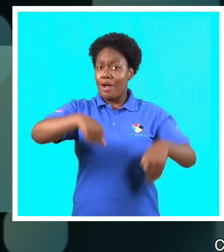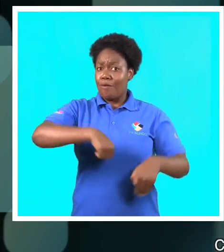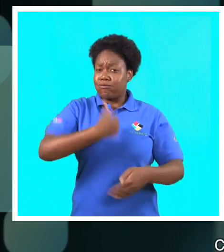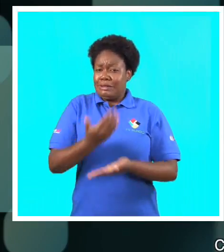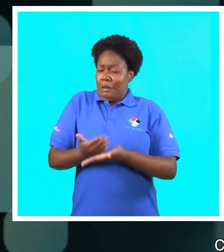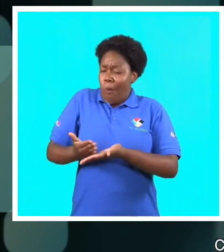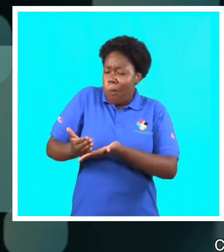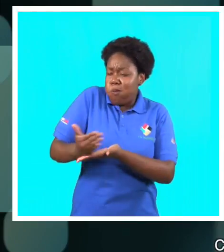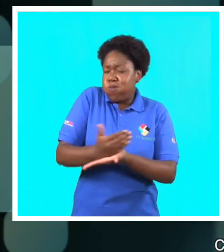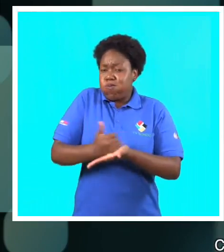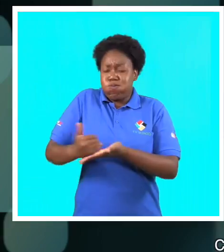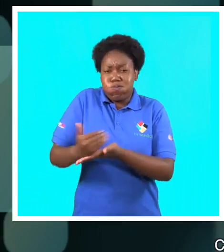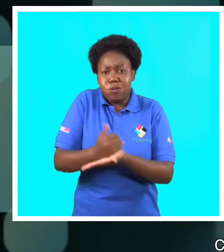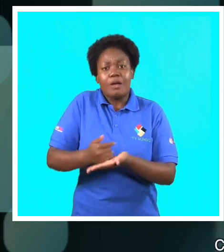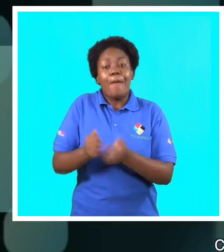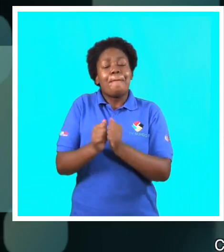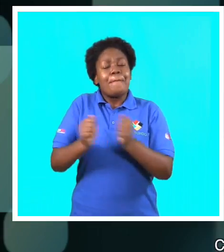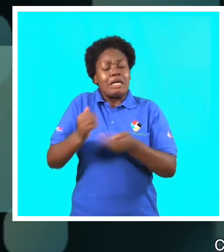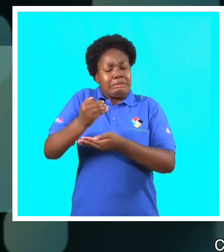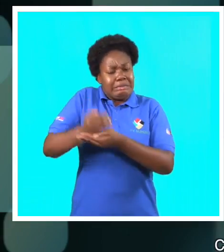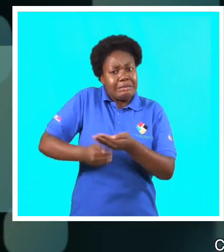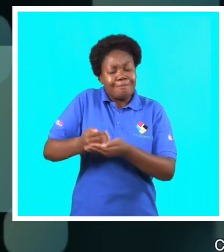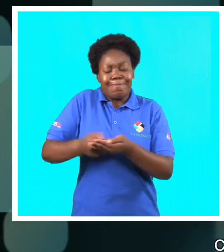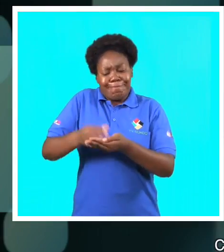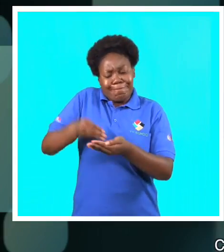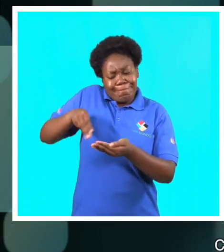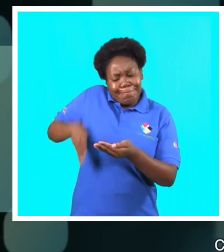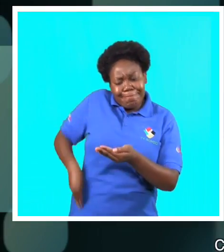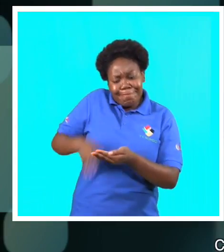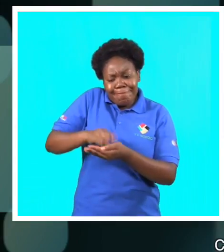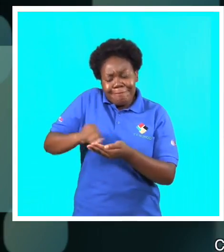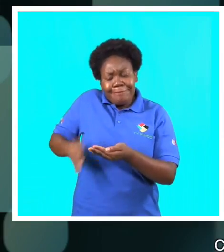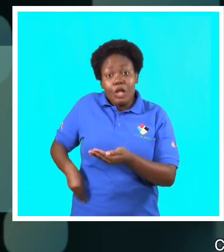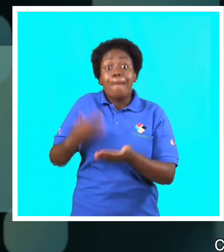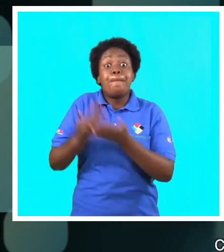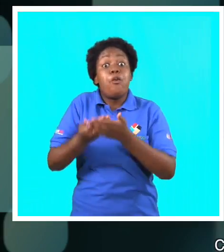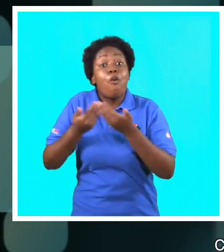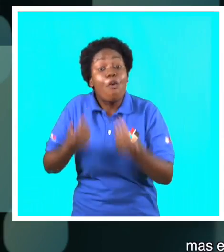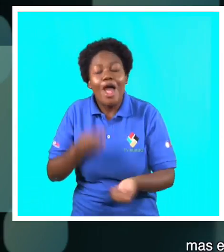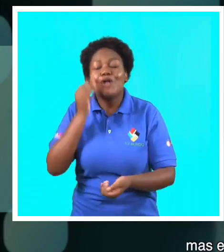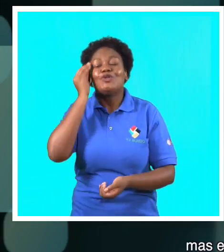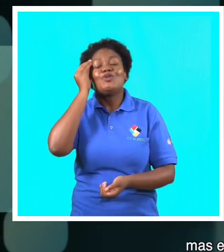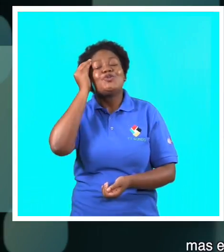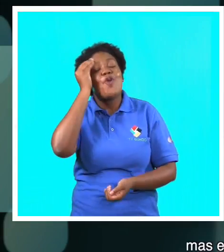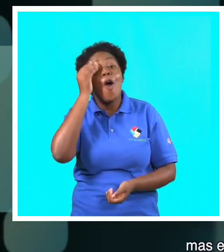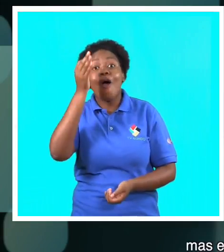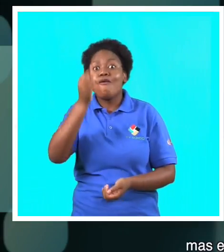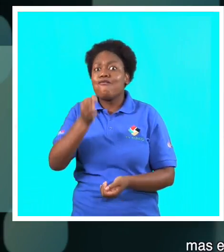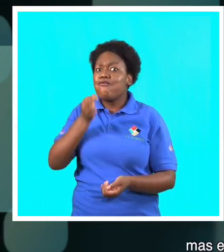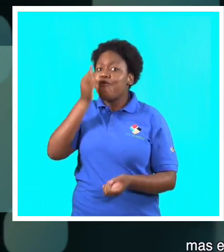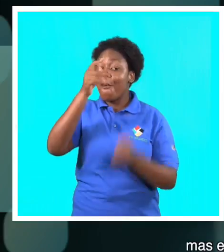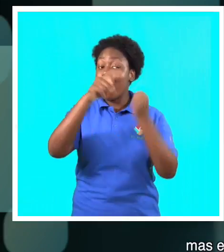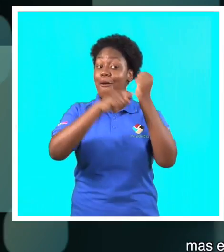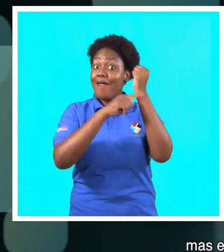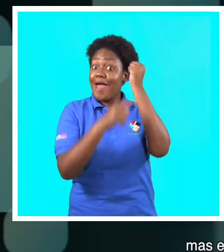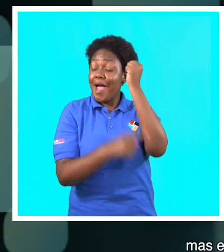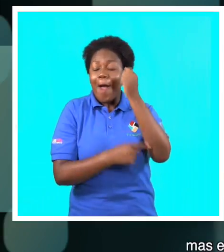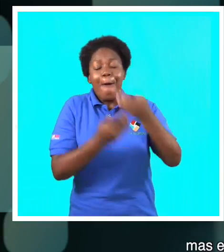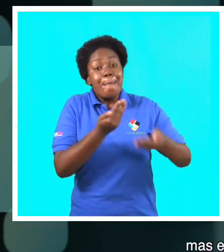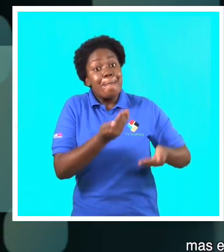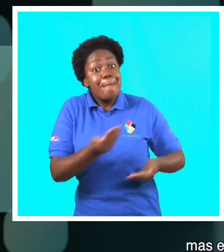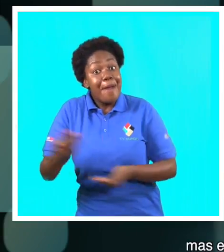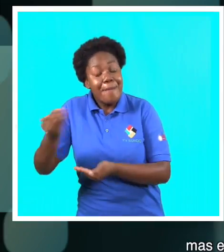Com o dinheiro que ganha, Hilário ajuda a sua família, mas está igualmente a